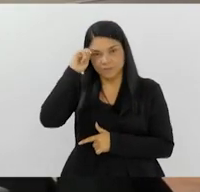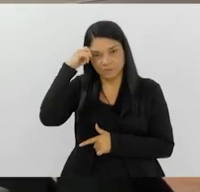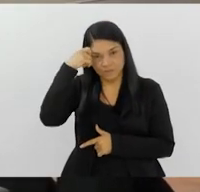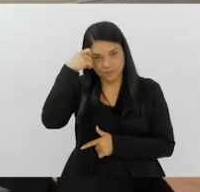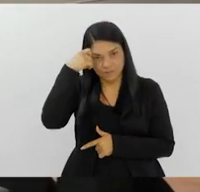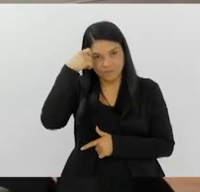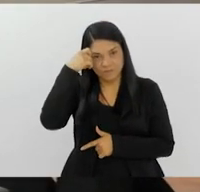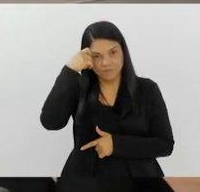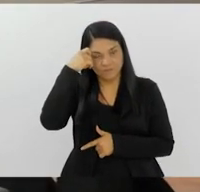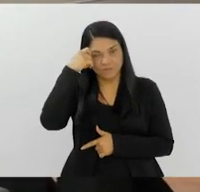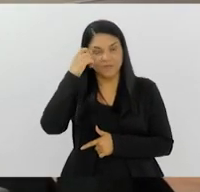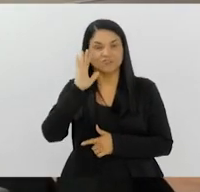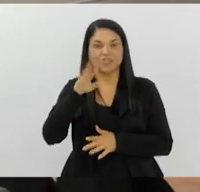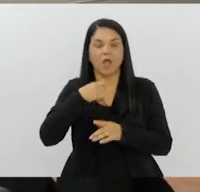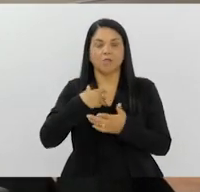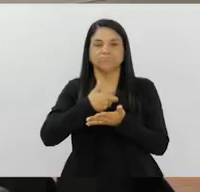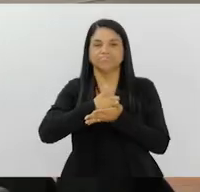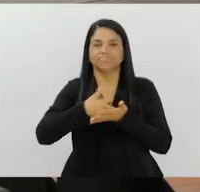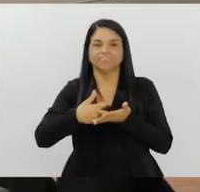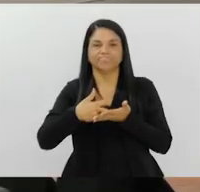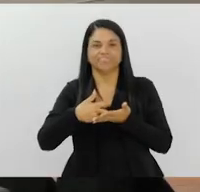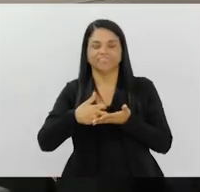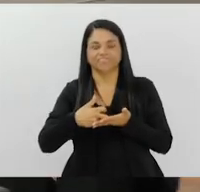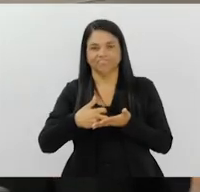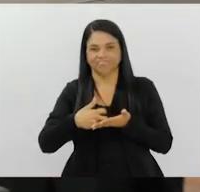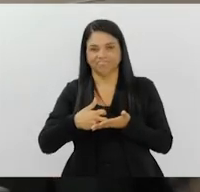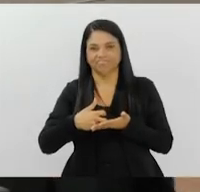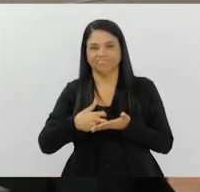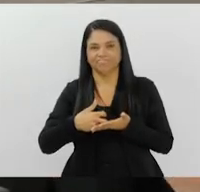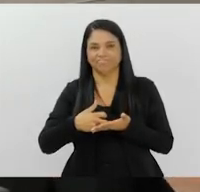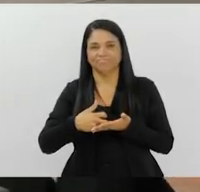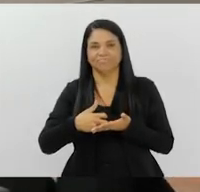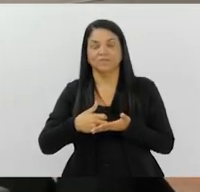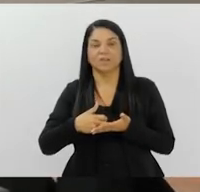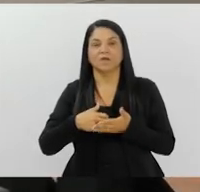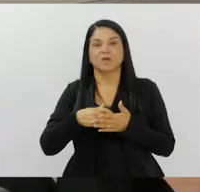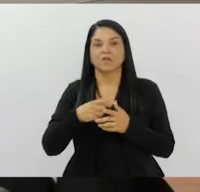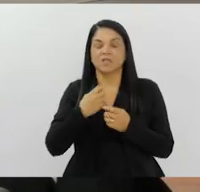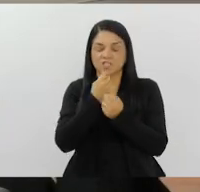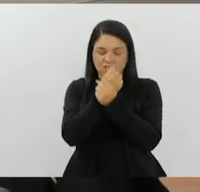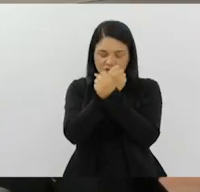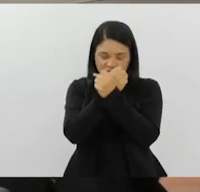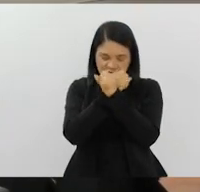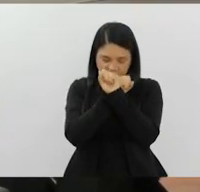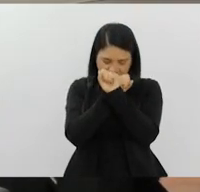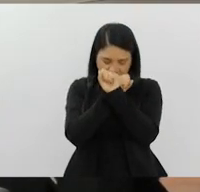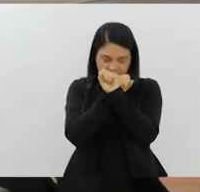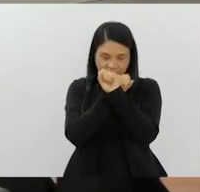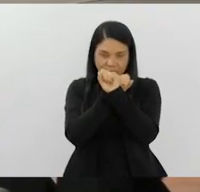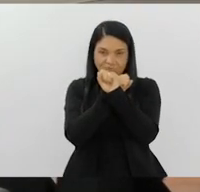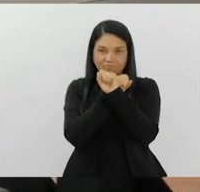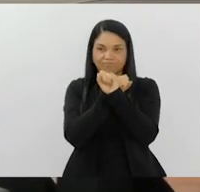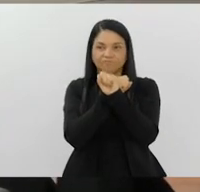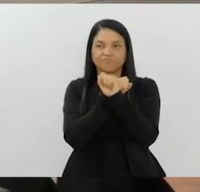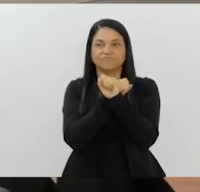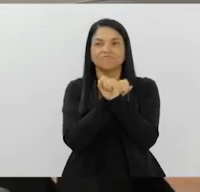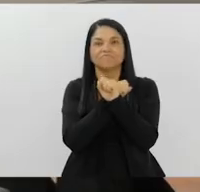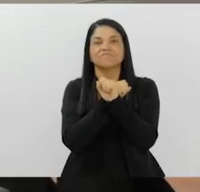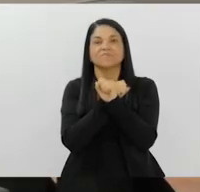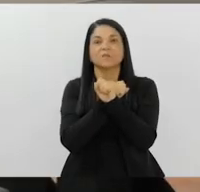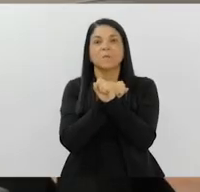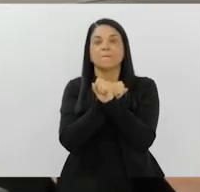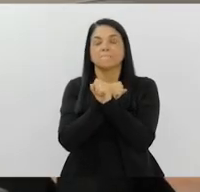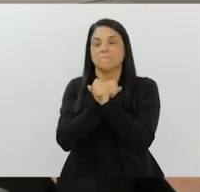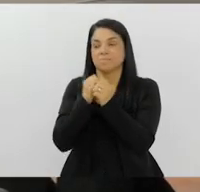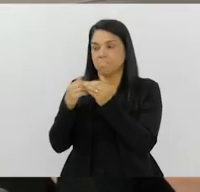e já estavam sendo penalizados Ainda mais por terem sido escravizados sendo retirado de uma terra